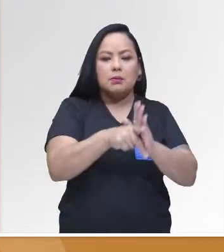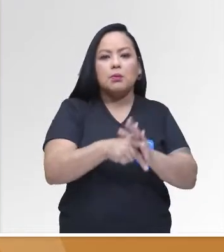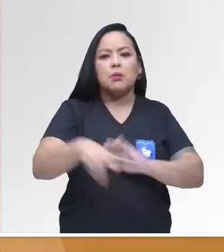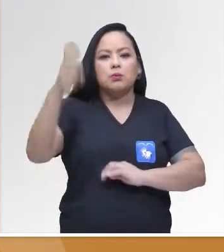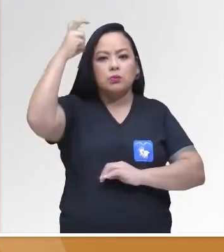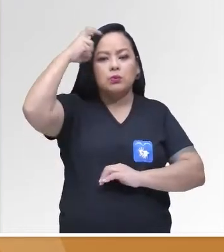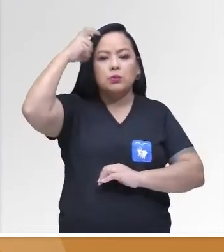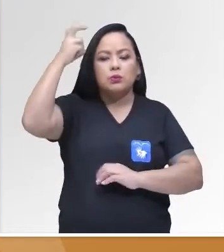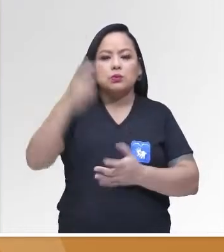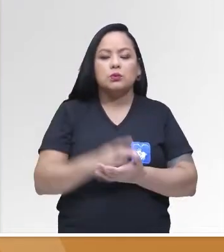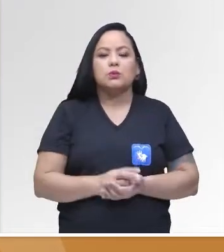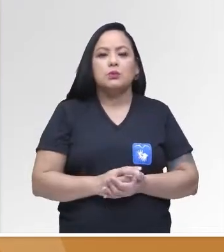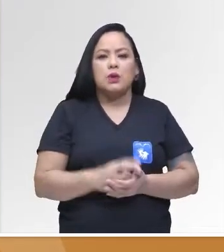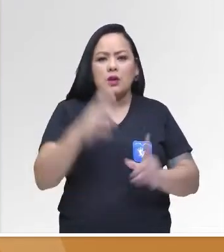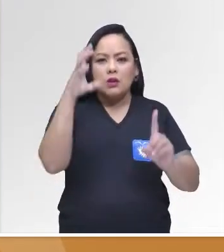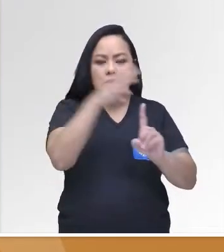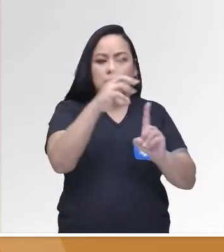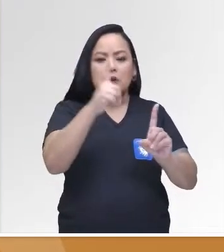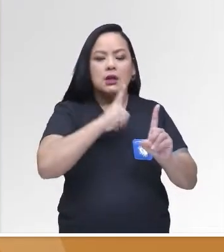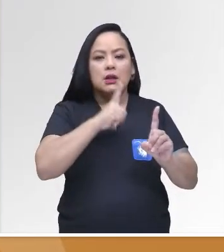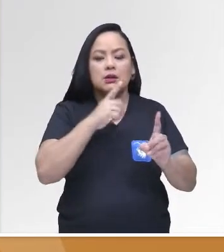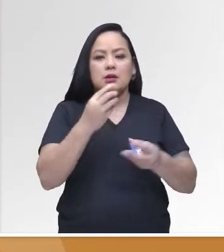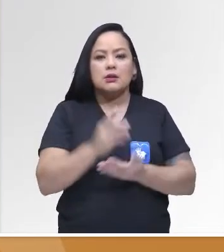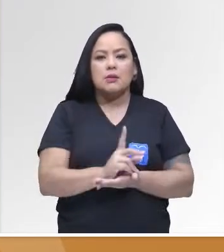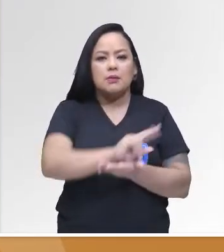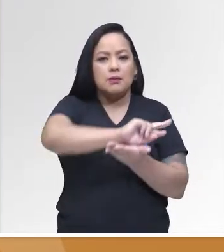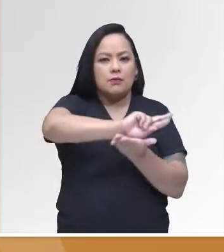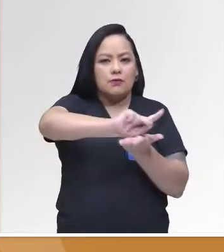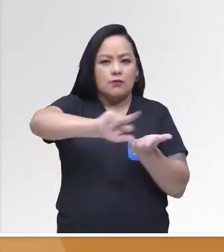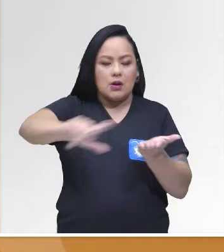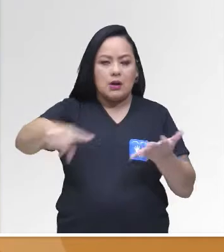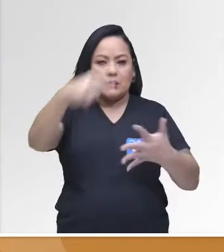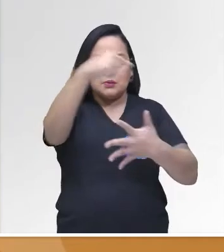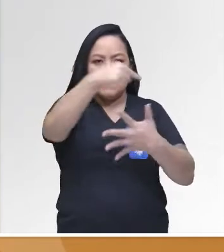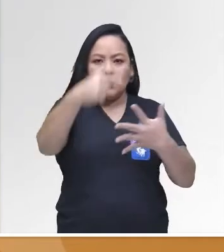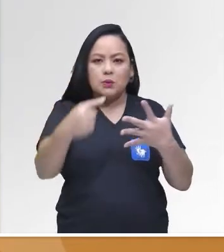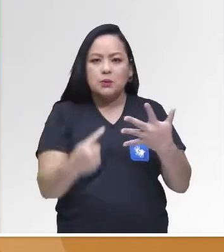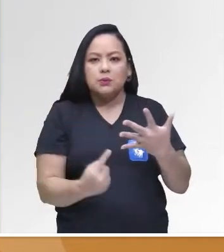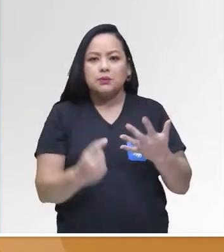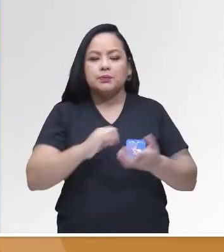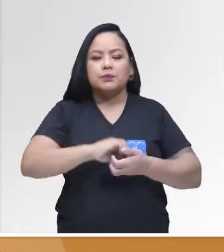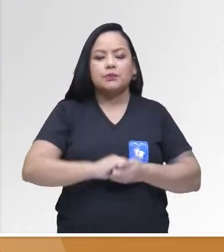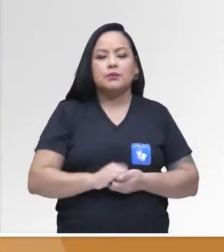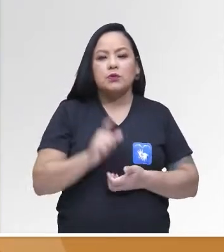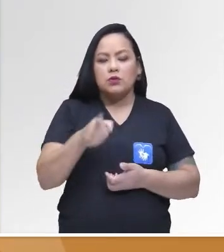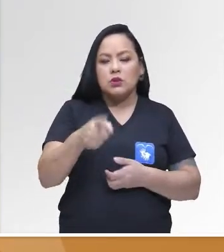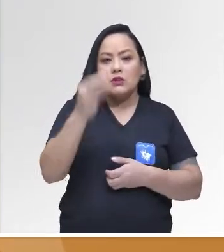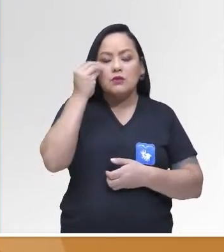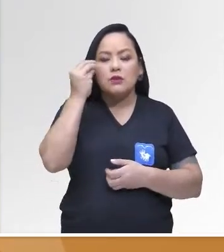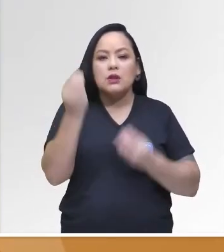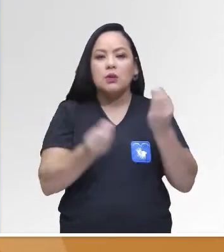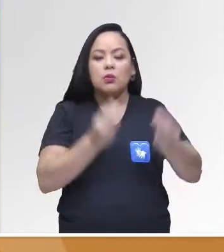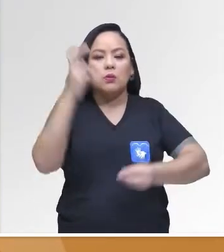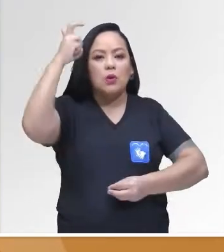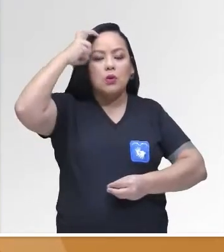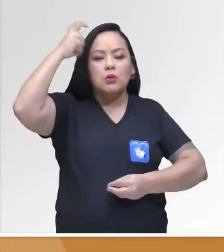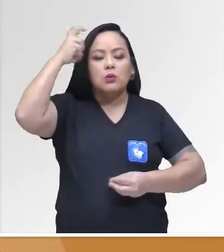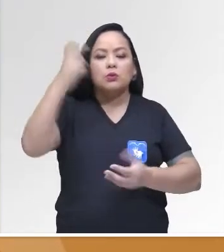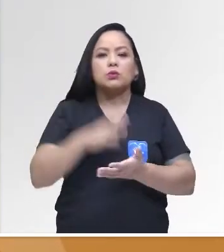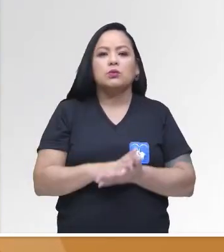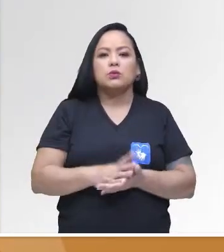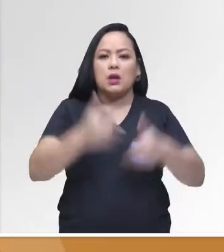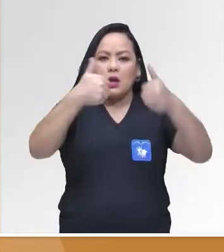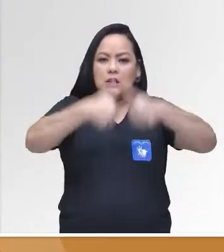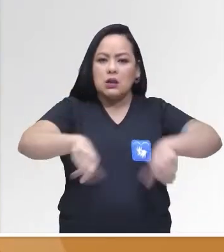cultura que é influenciada por vários fatores. Vocês viram que a cultura ela não está